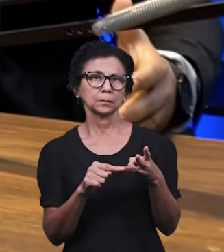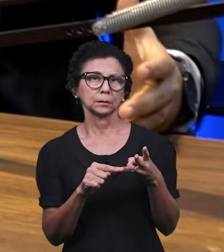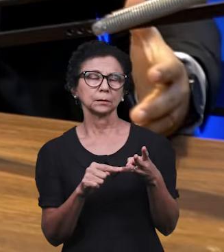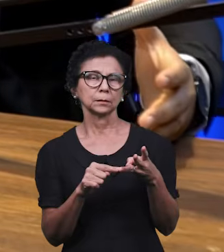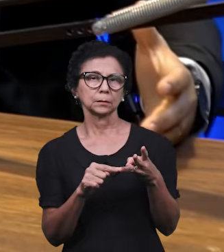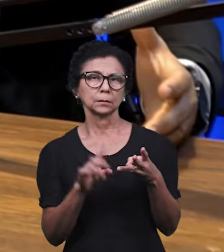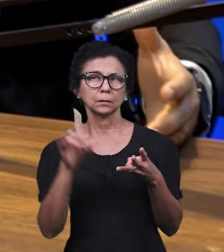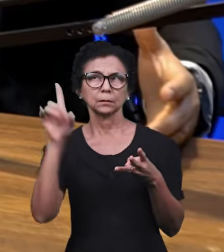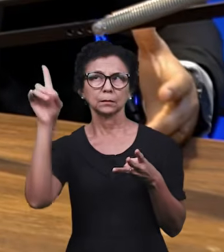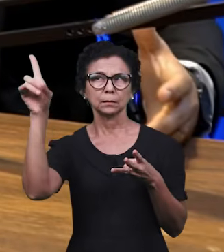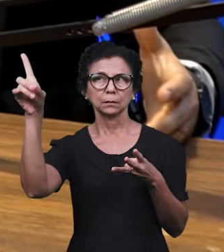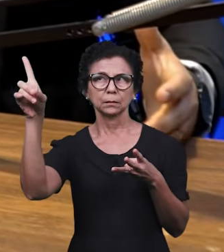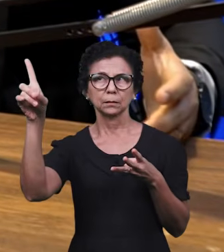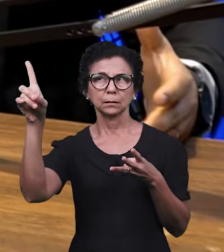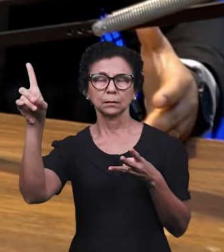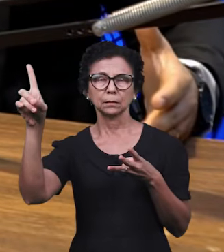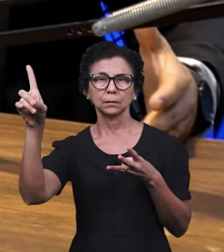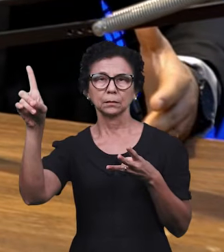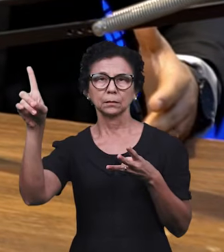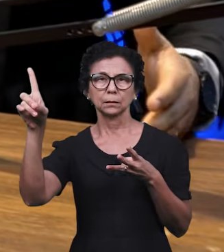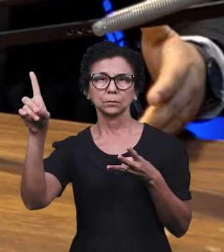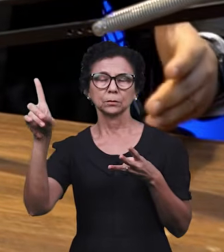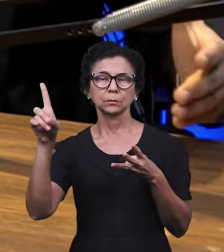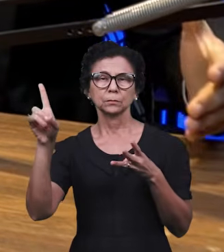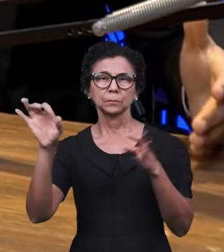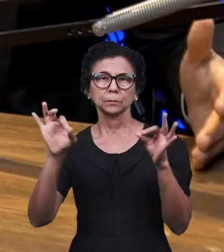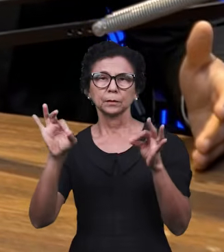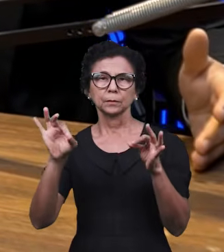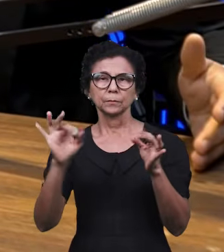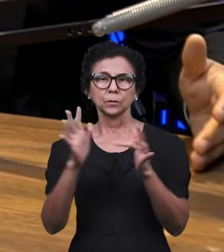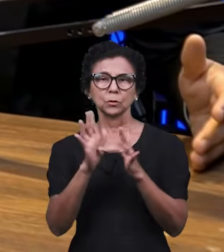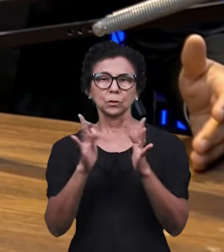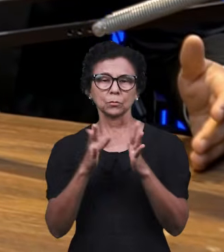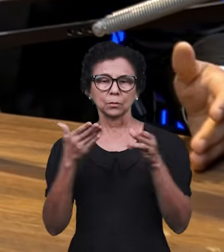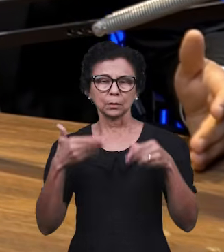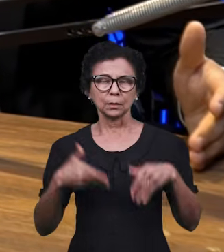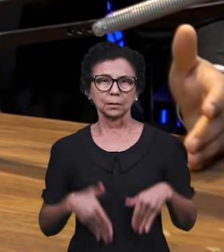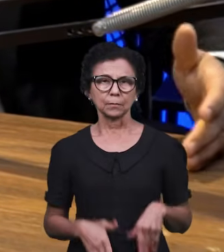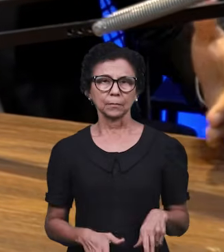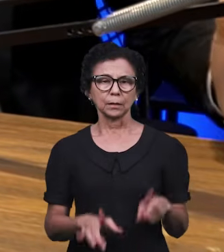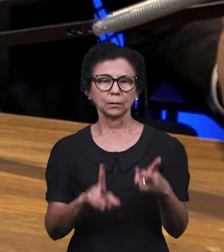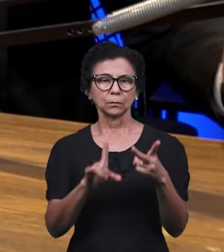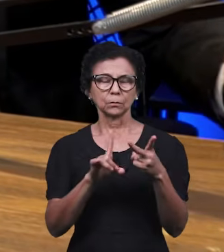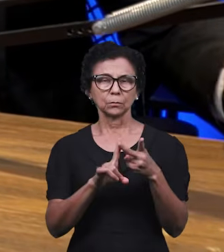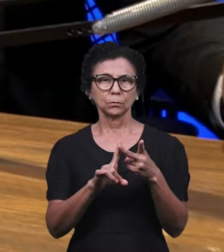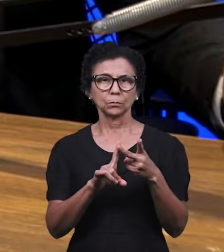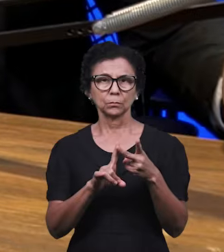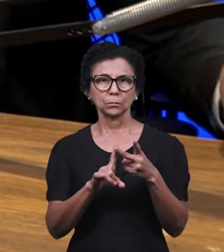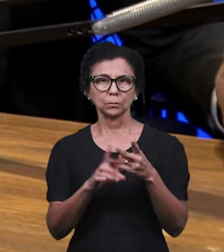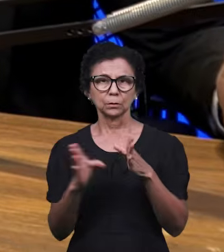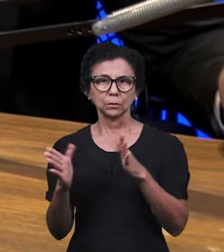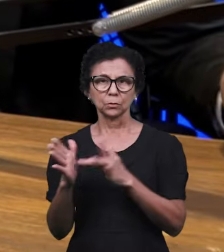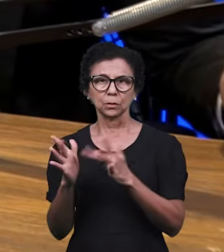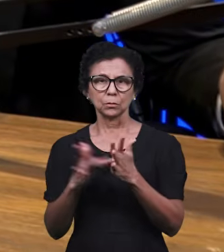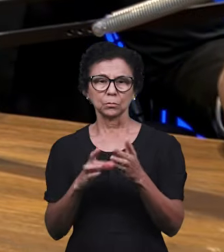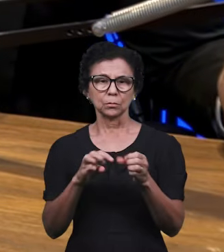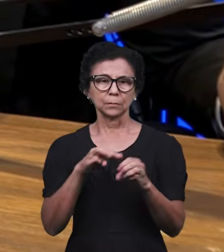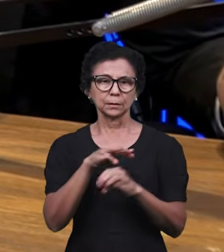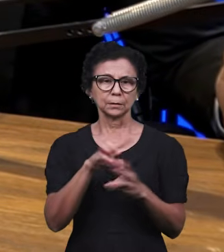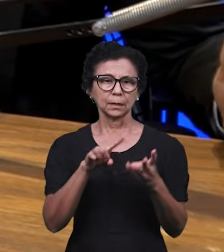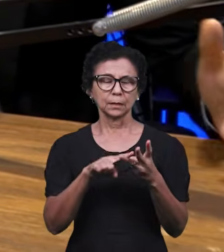Deus para a salvação do homem: o nascimento de Jesus, o seu ministério e a sua